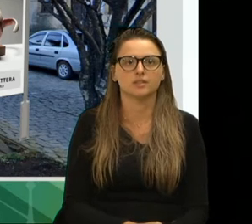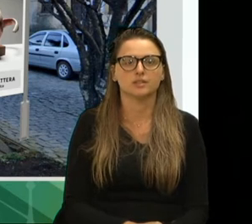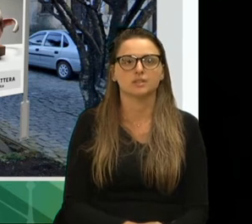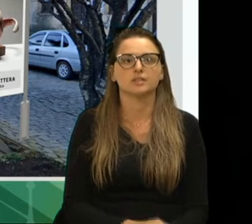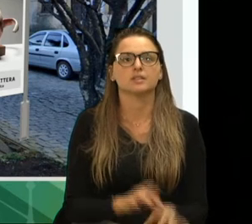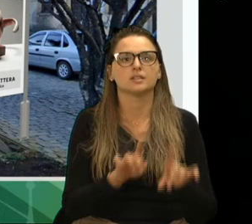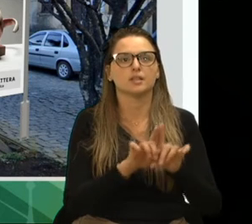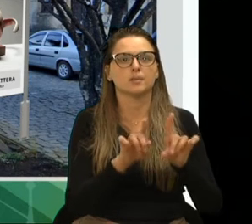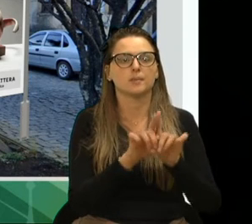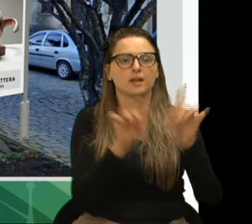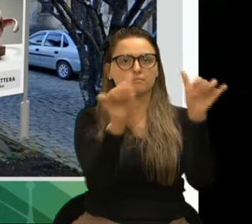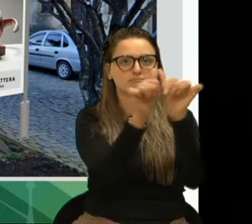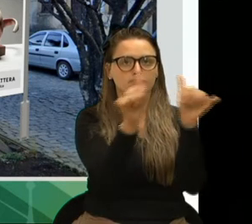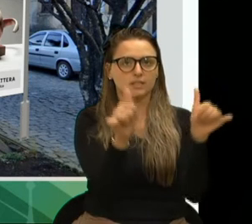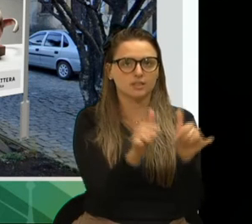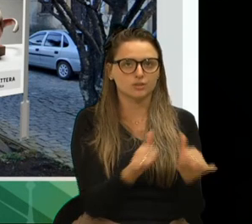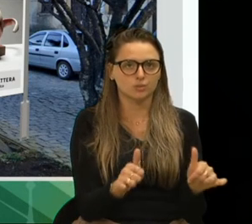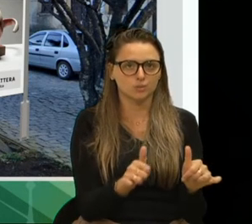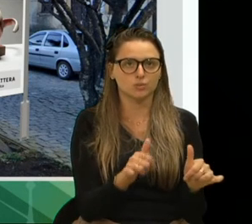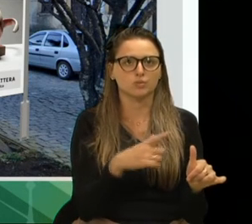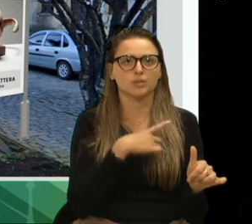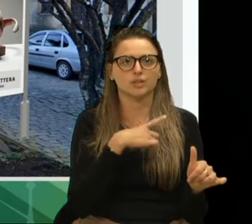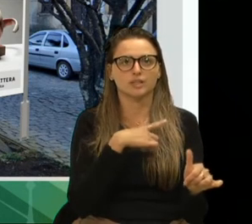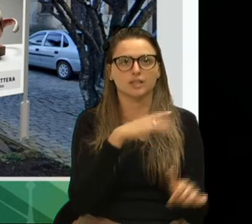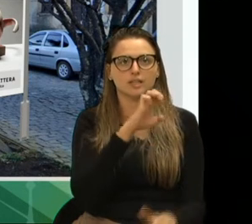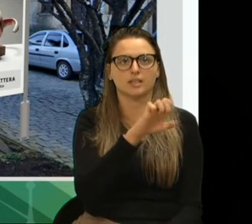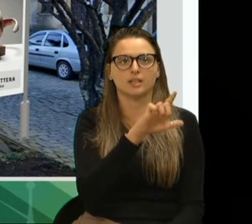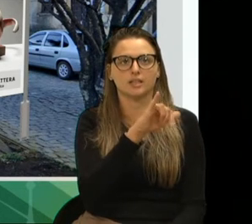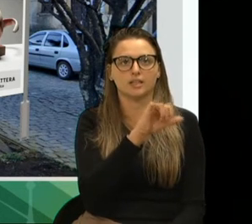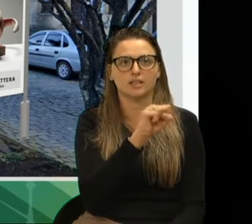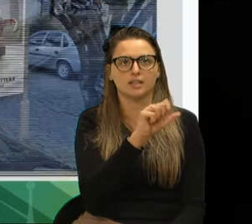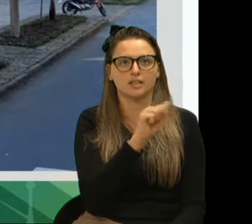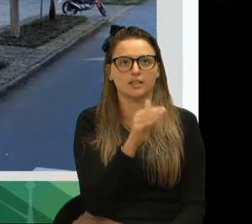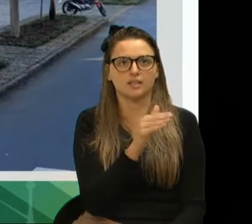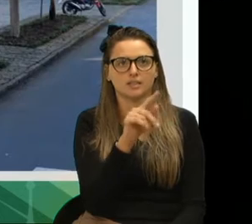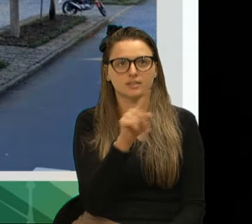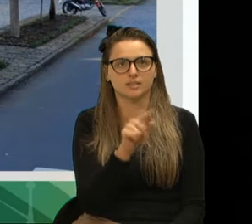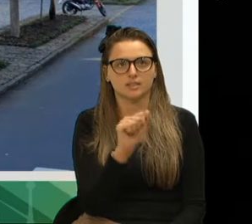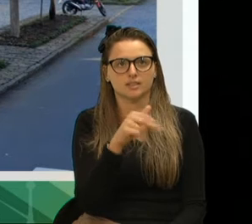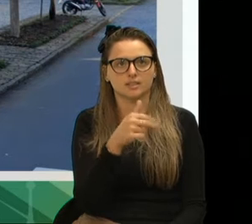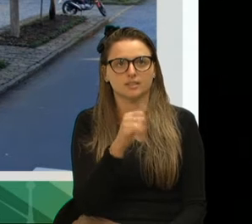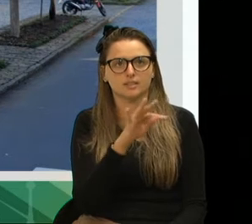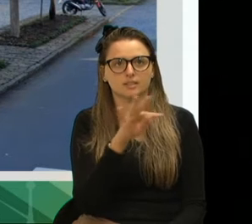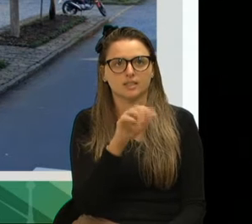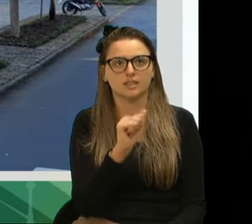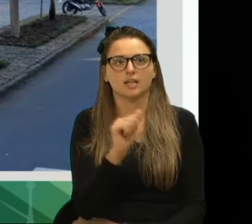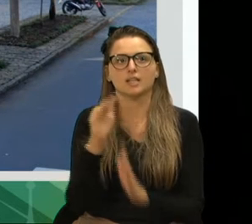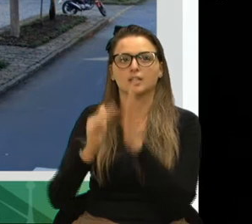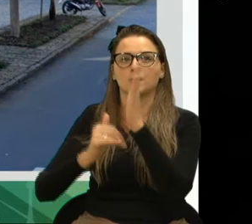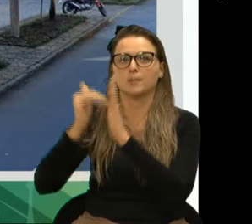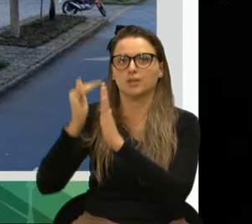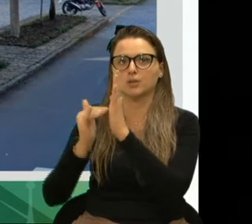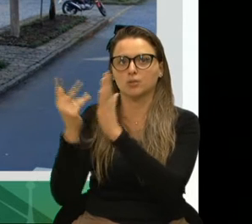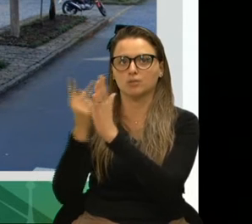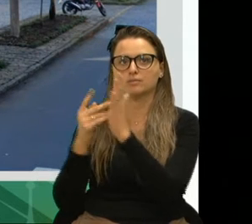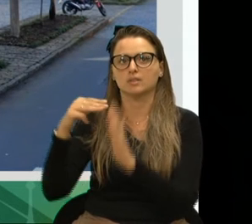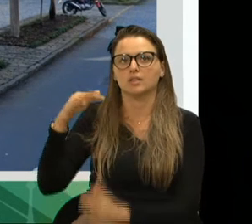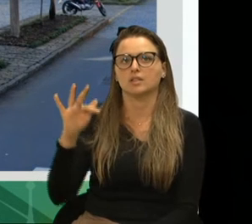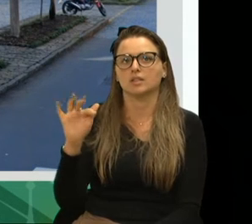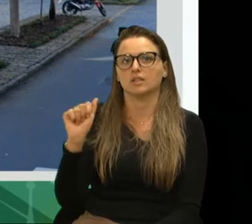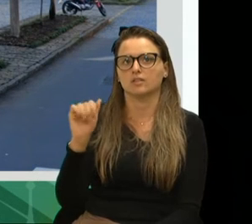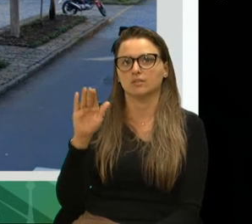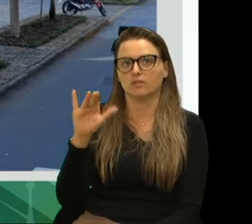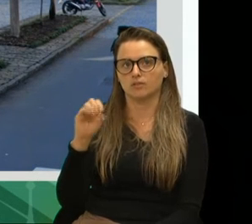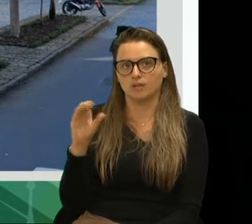campo da escultura, dentre outros, colocamos a Elisa Zanata. Pintura em tela, Fábio Balém, uma